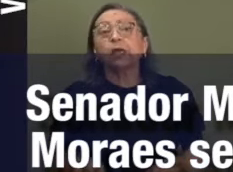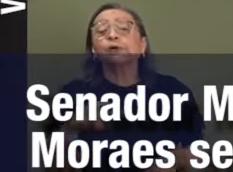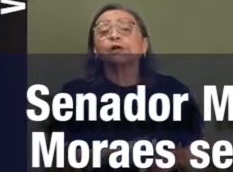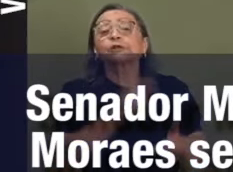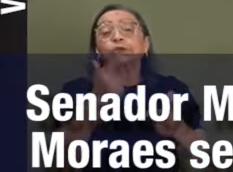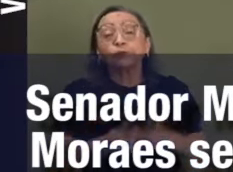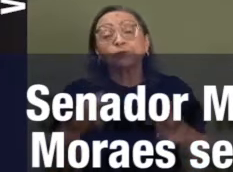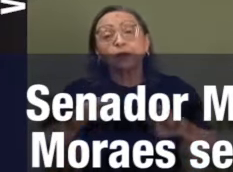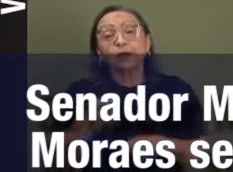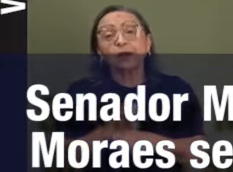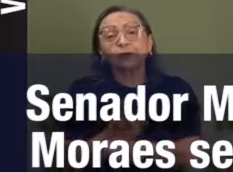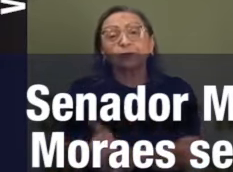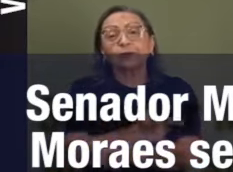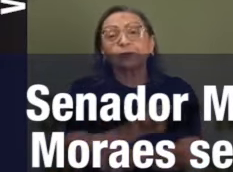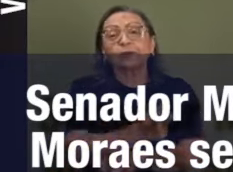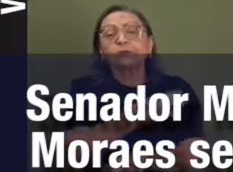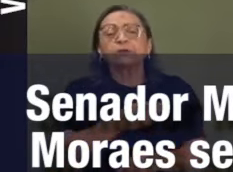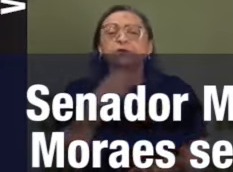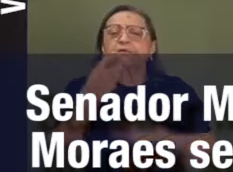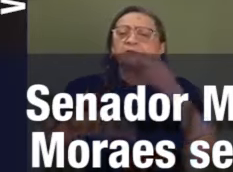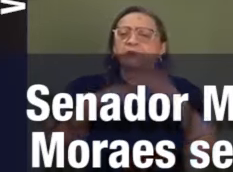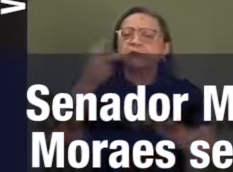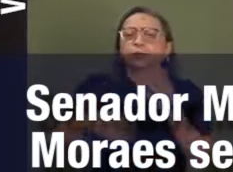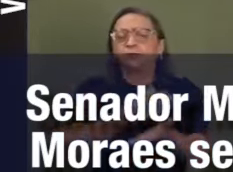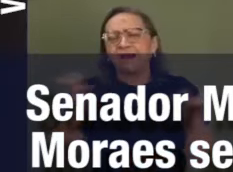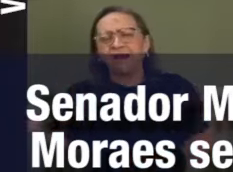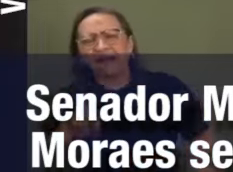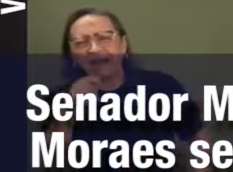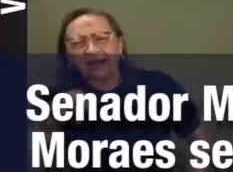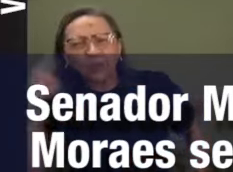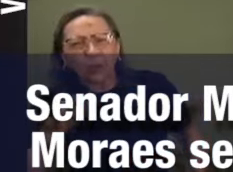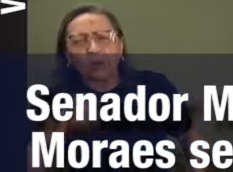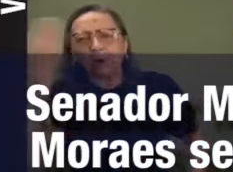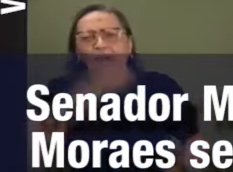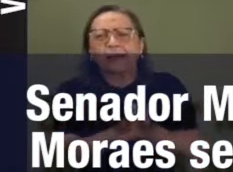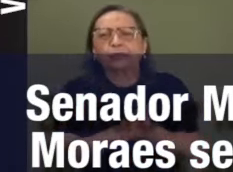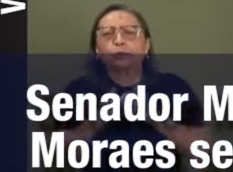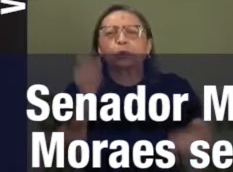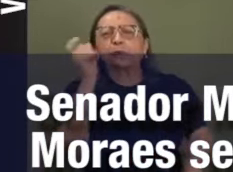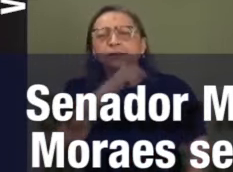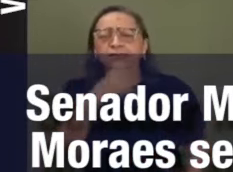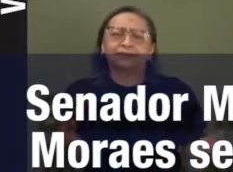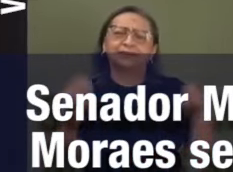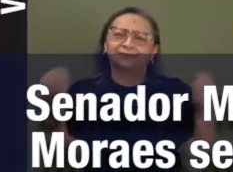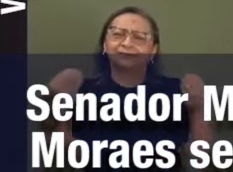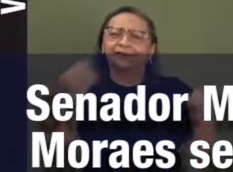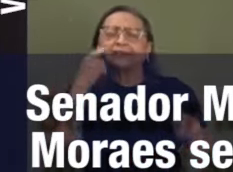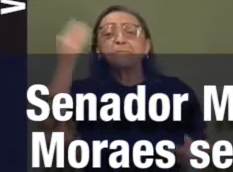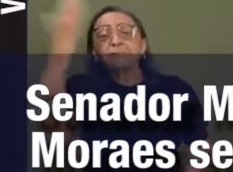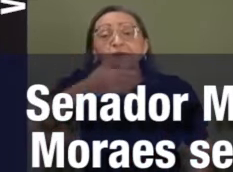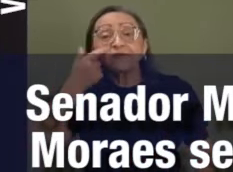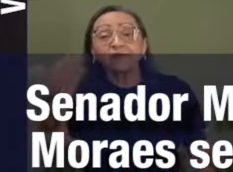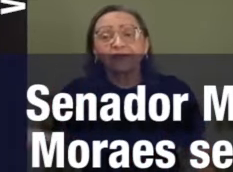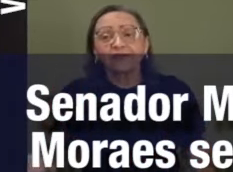lá de 2023, que dizia muita coisa, e todo mundo dizia, tá ficando doido, não tem prova nenhuma, isso daí é mentira, isso não é nada, cadê?